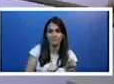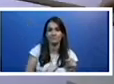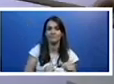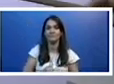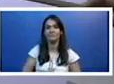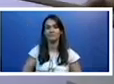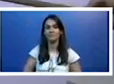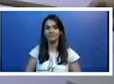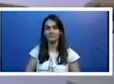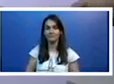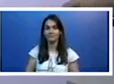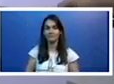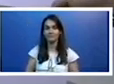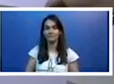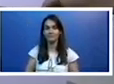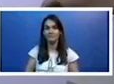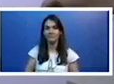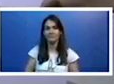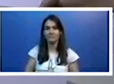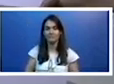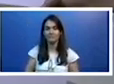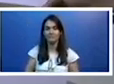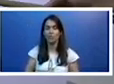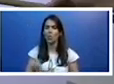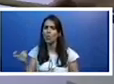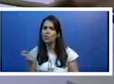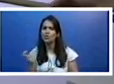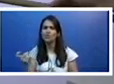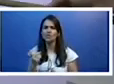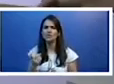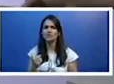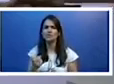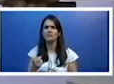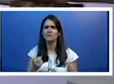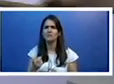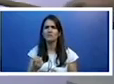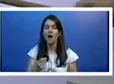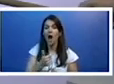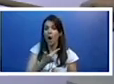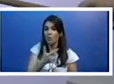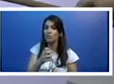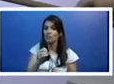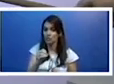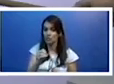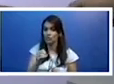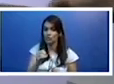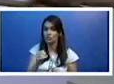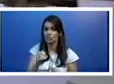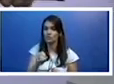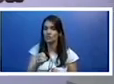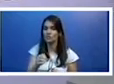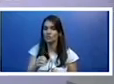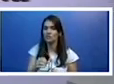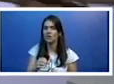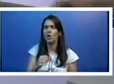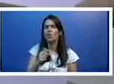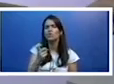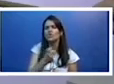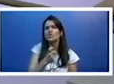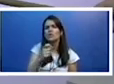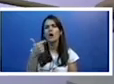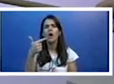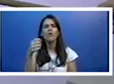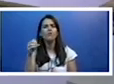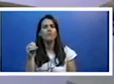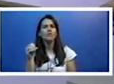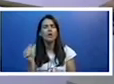hipotenusa. O x em relação ao 20, como o x está encostado no 20, ele é o